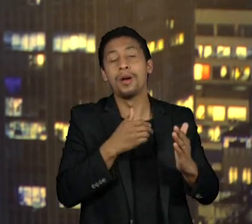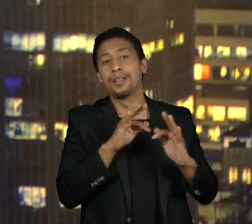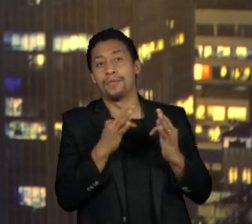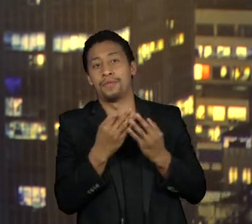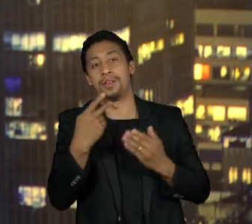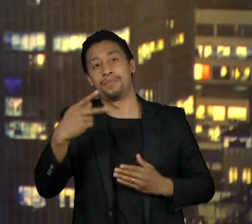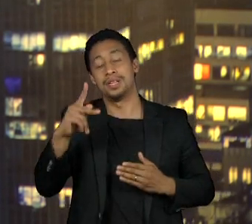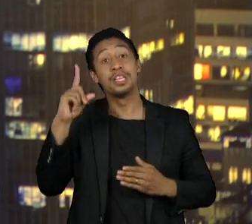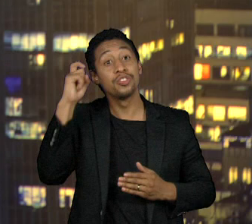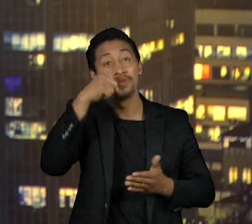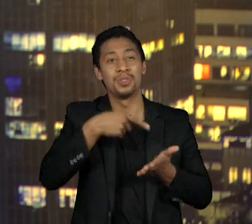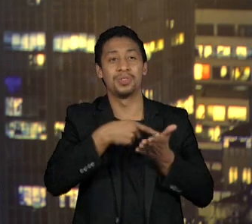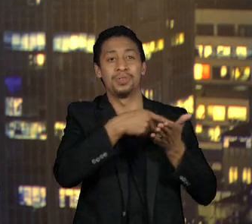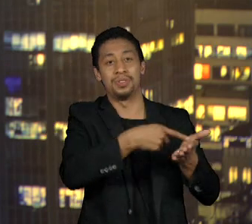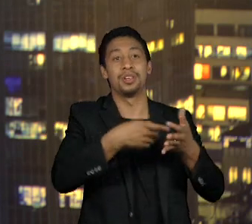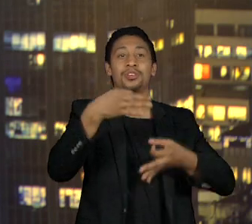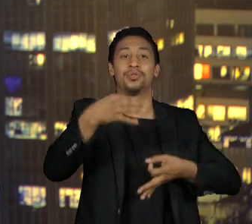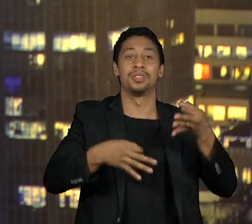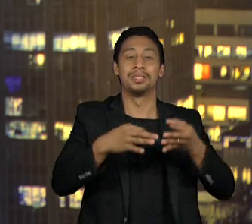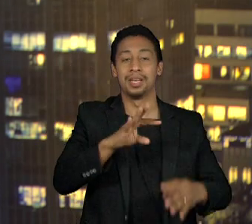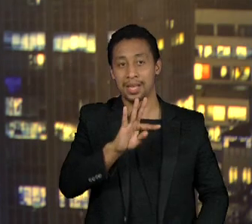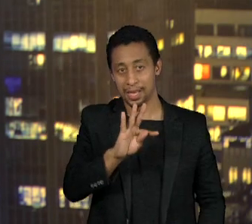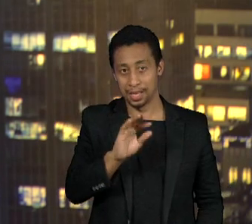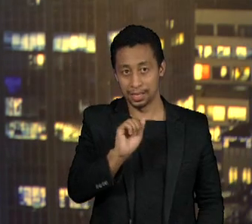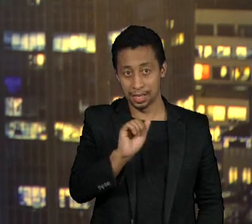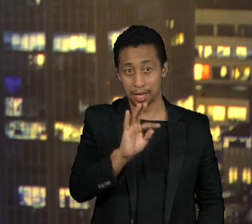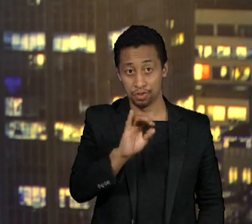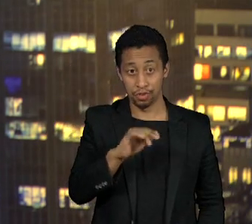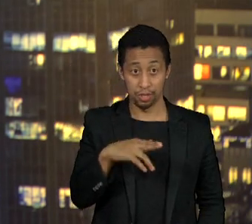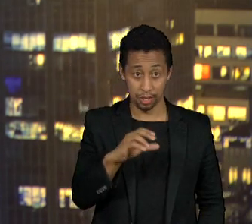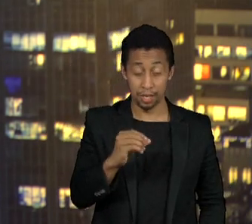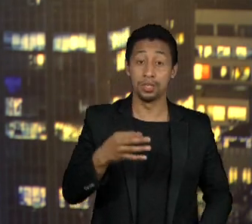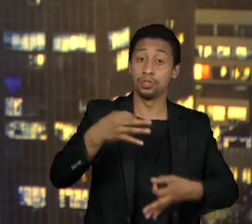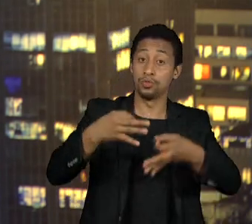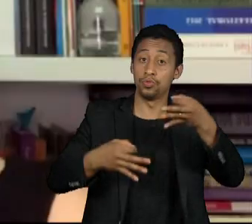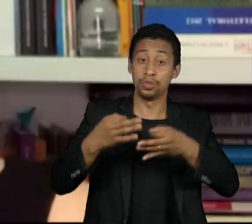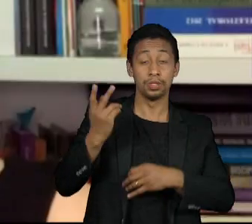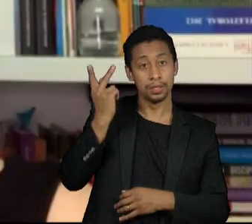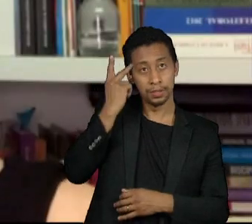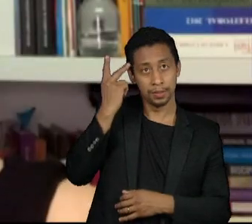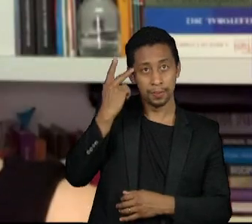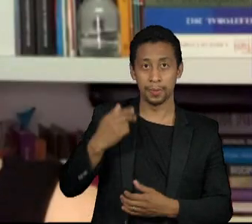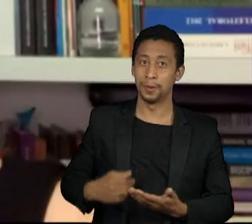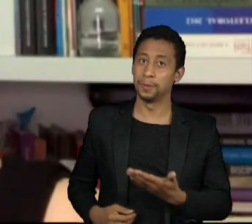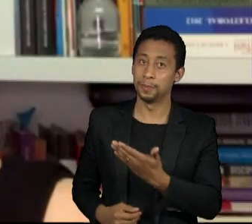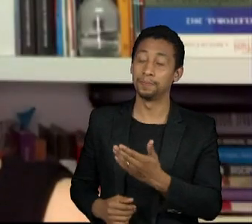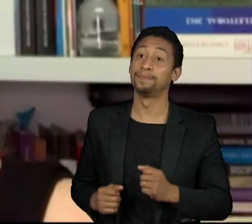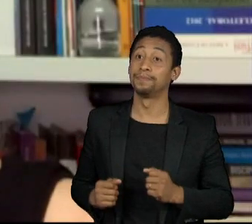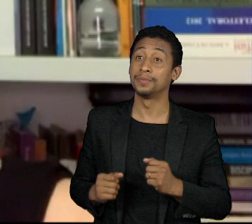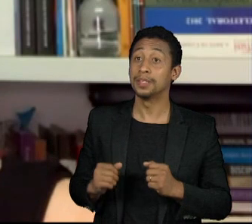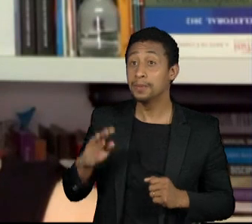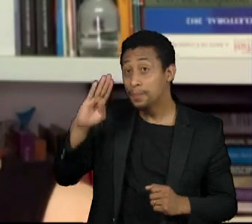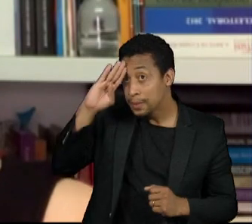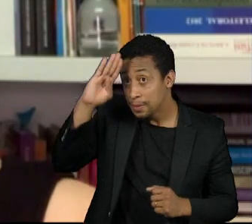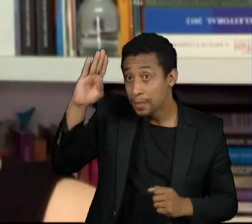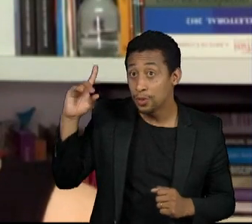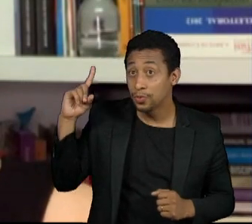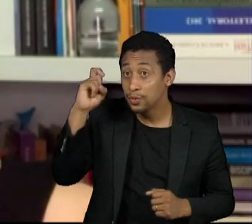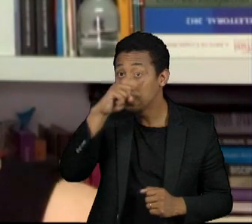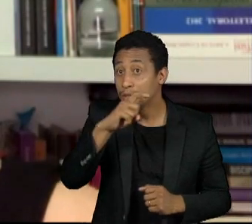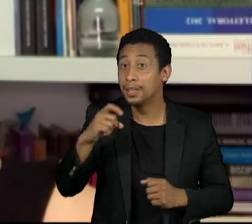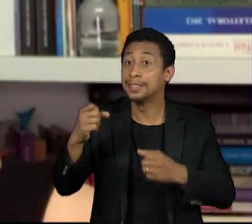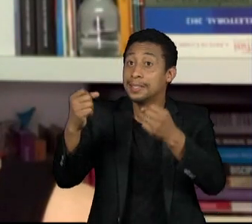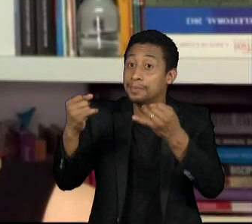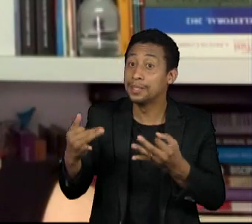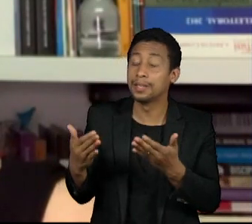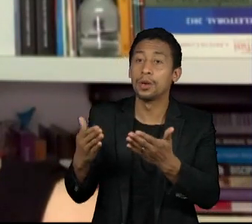denúncia, como explica a juíza Tatiane Moreira Lima, do Tribunal de Justiça de São Paulo. A principal dificuldade que temos nesses